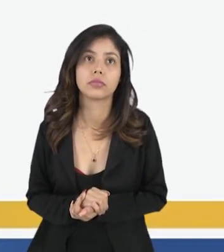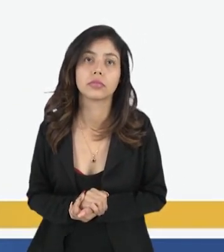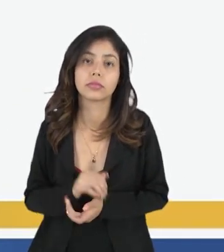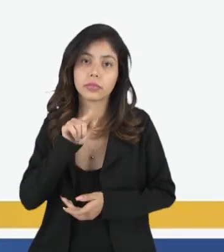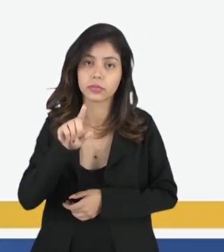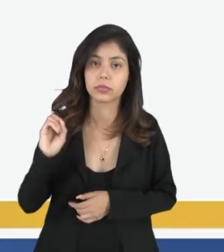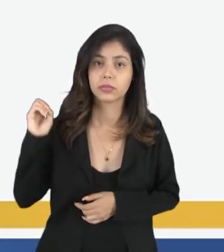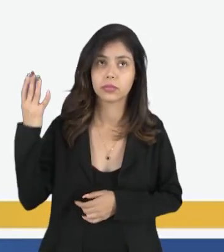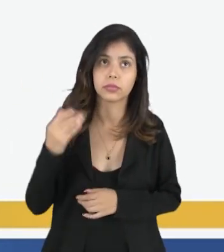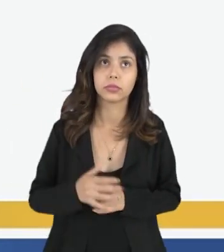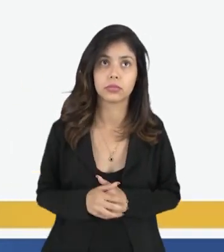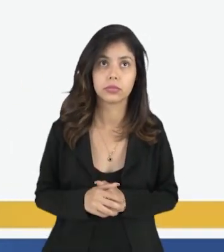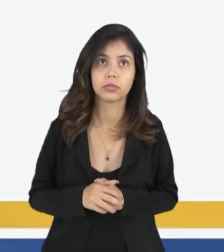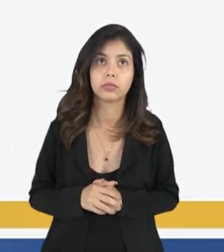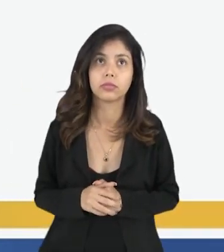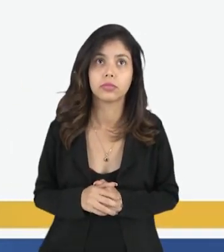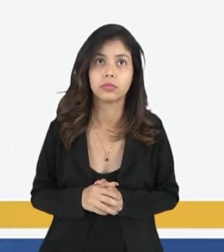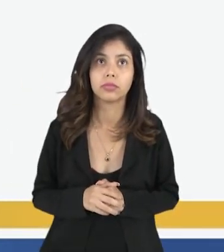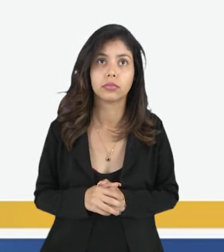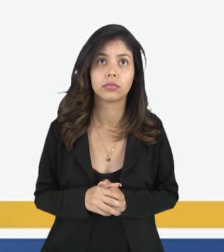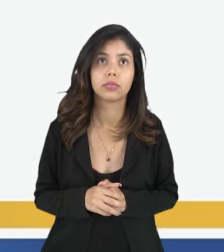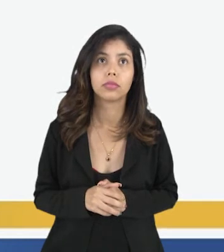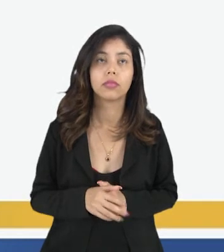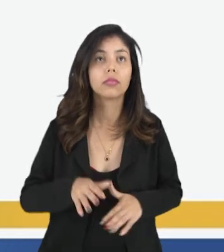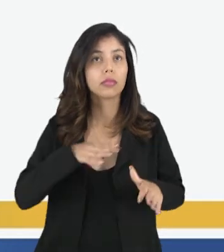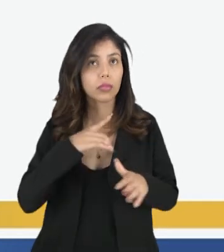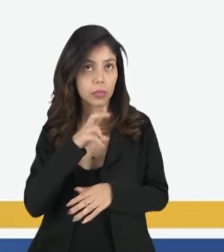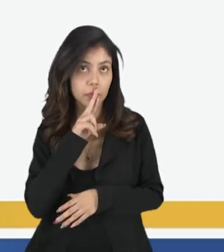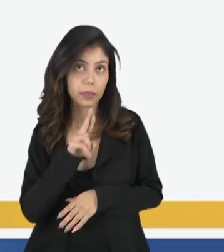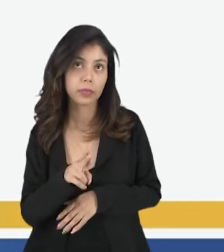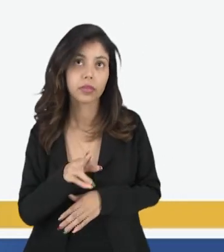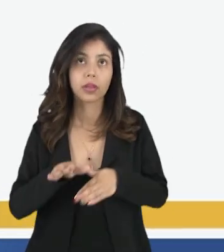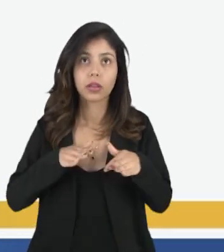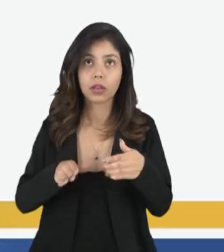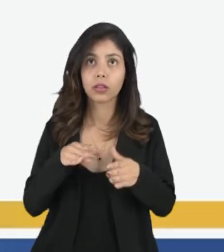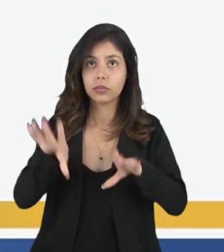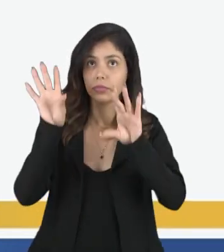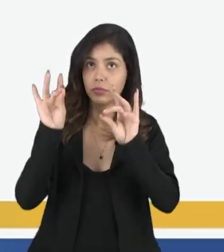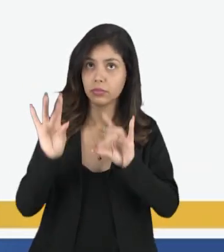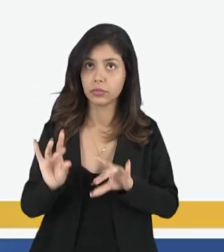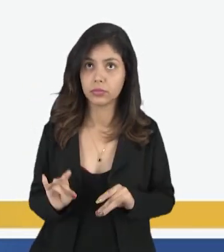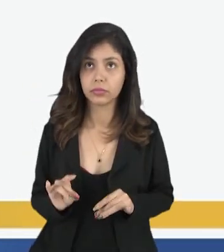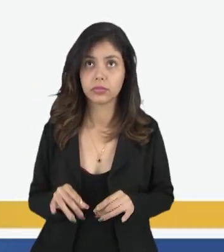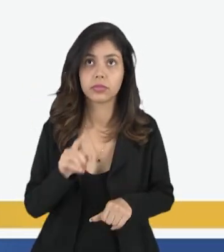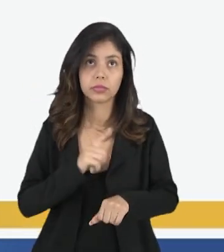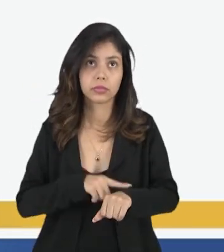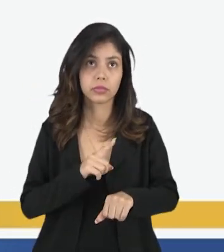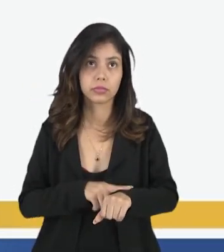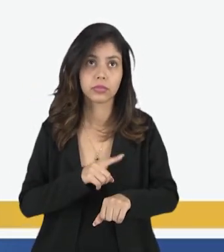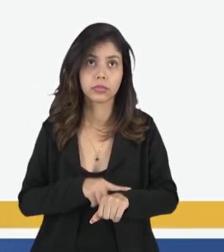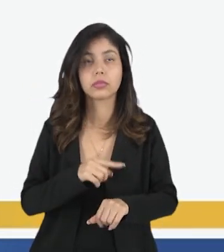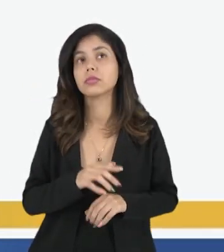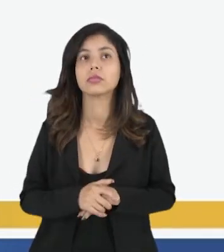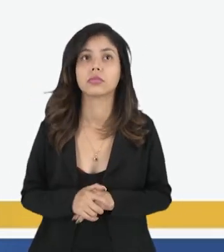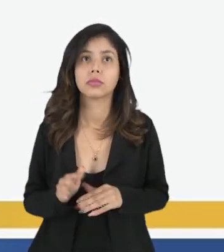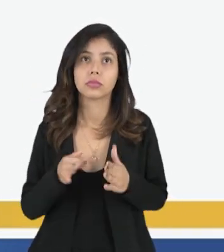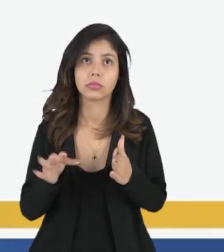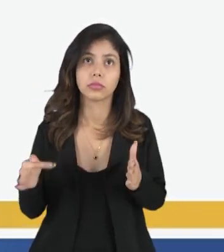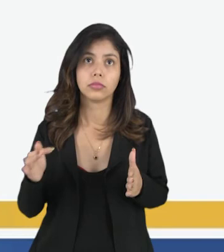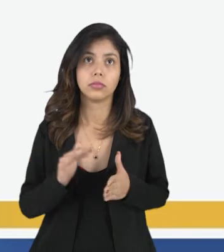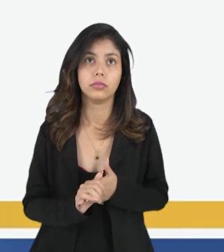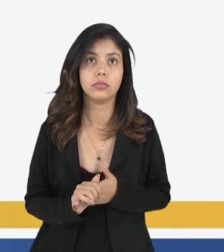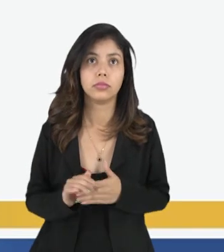caso, para calcular a posição do móvel, para cada um dos instantes de tempo citado, nós vamos usar a função